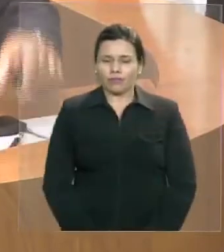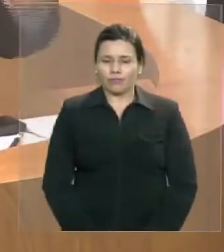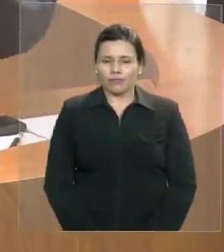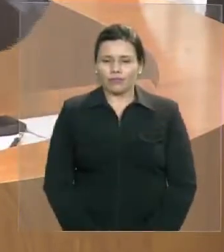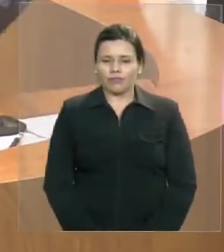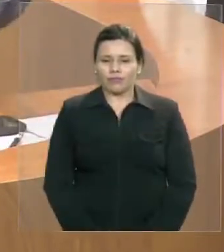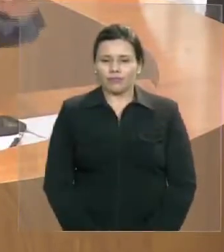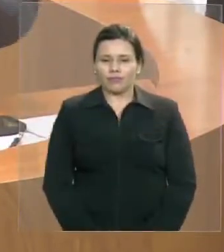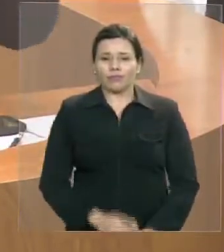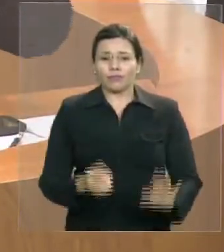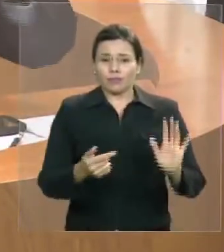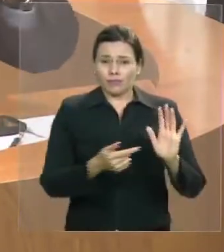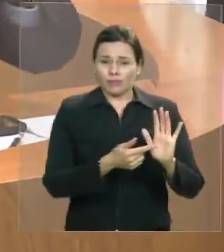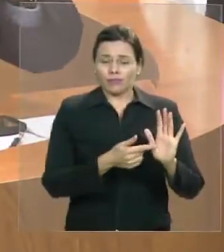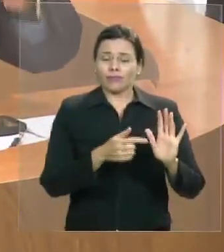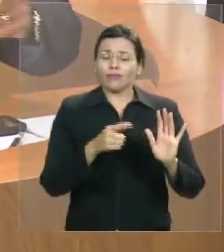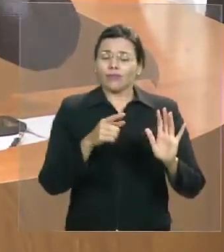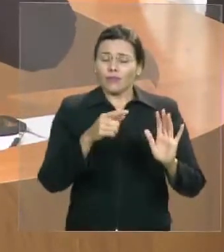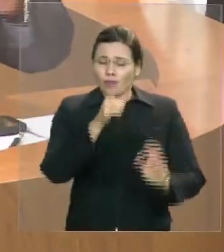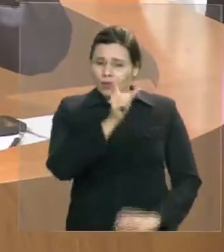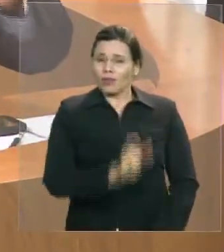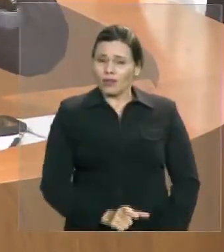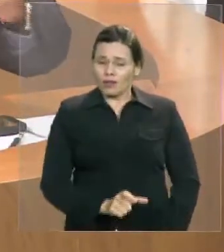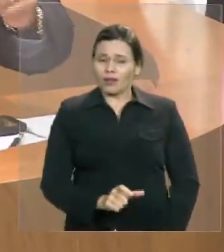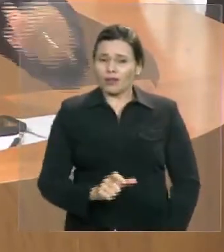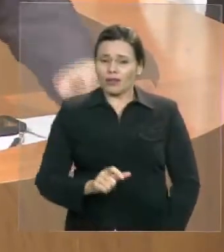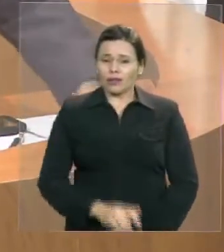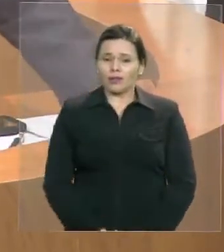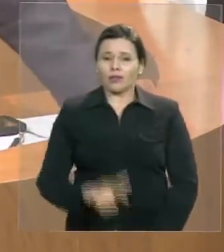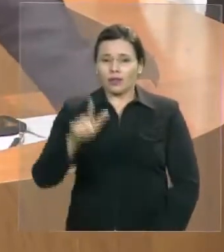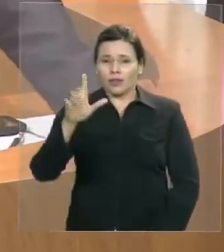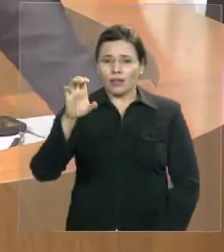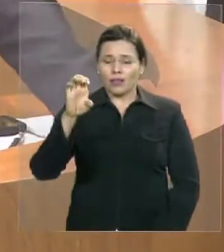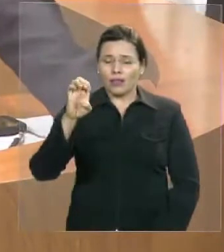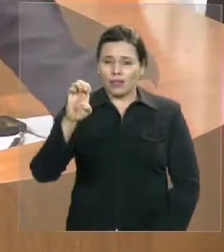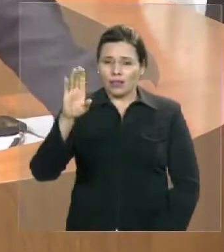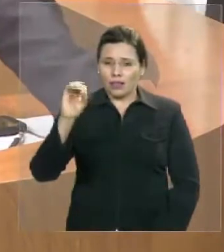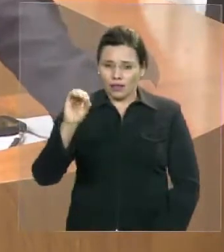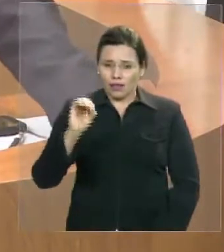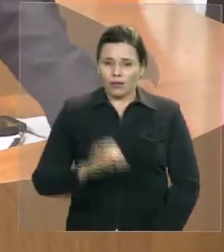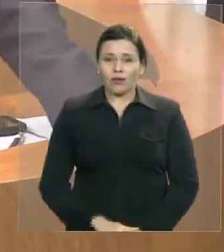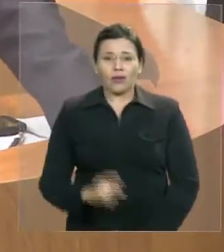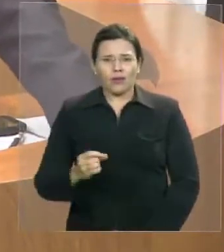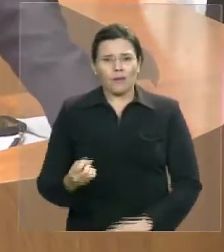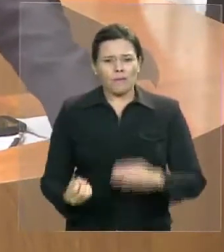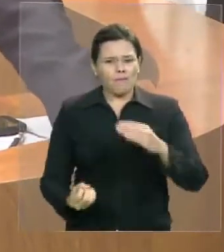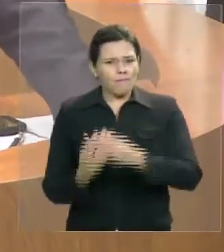é filiado, fundador, um dos fundadores do partido PDT,